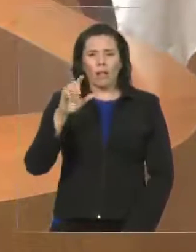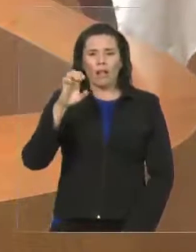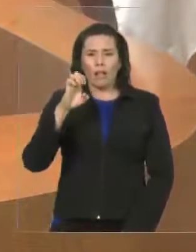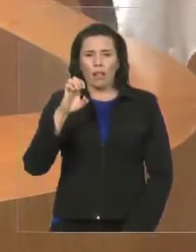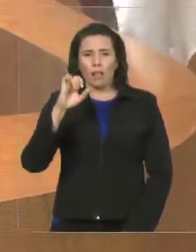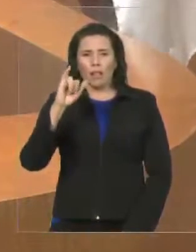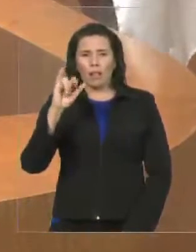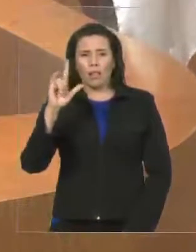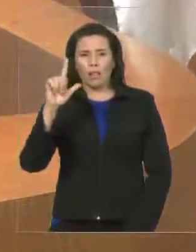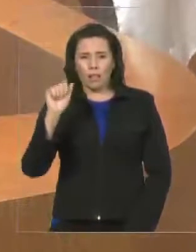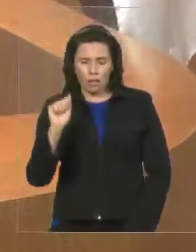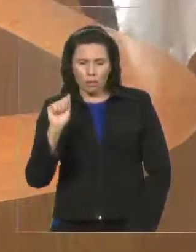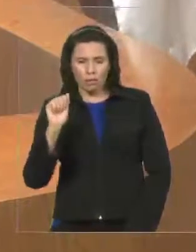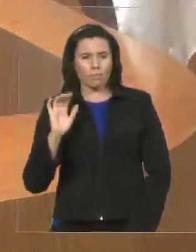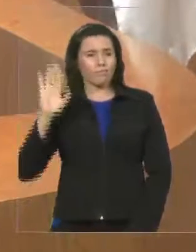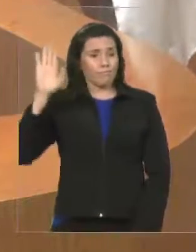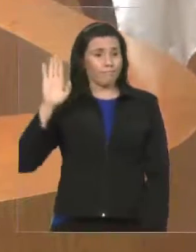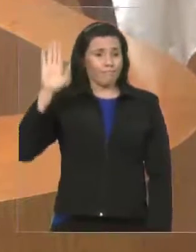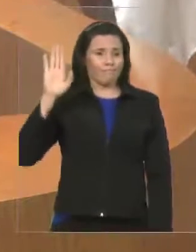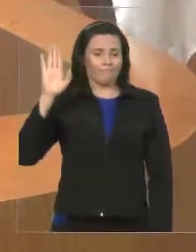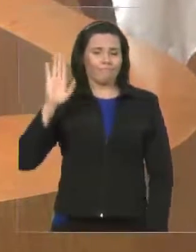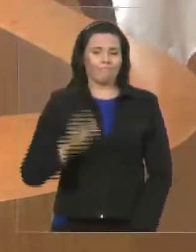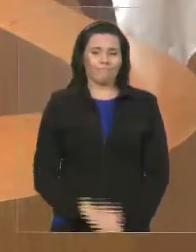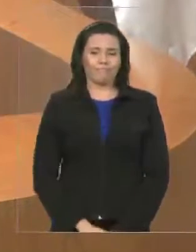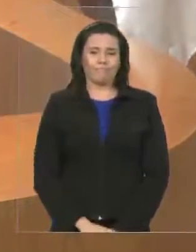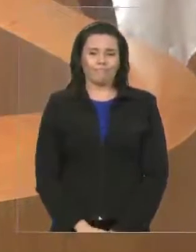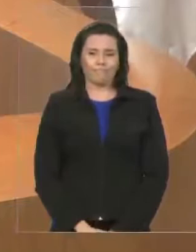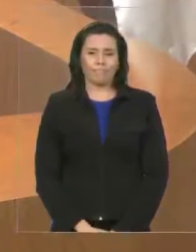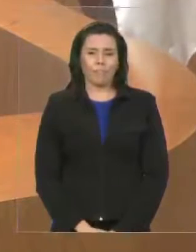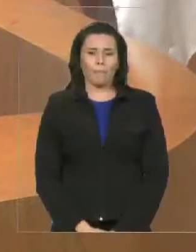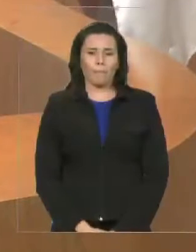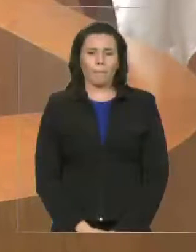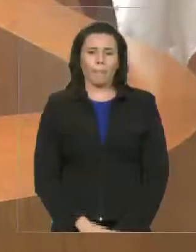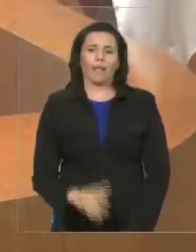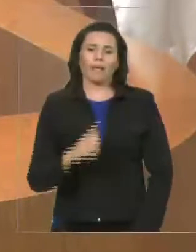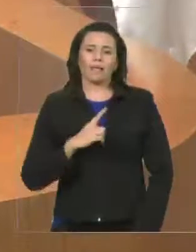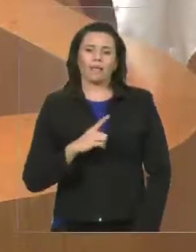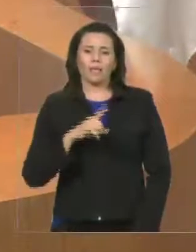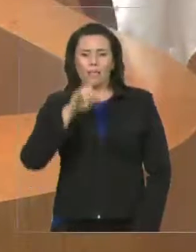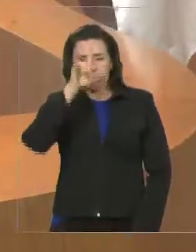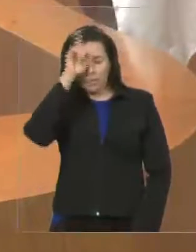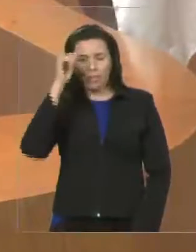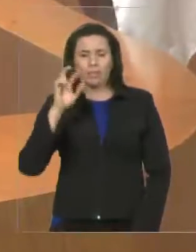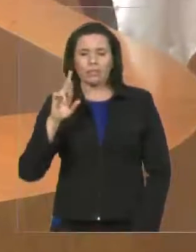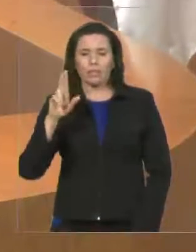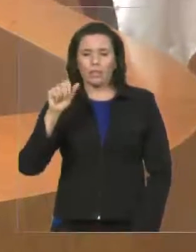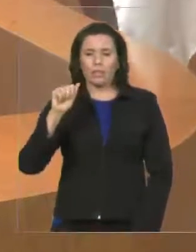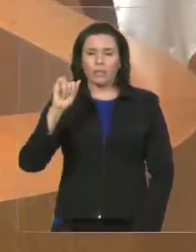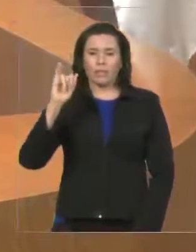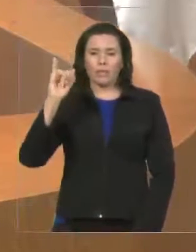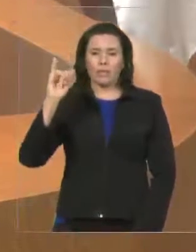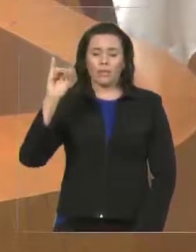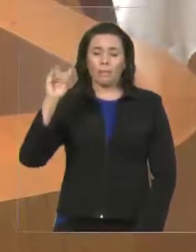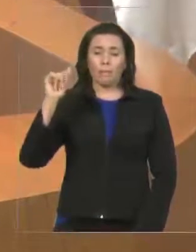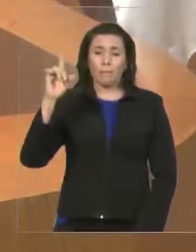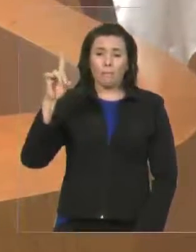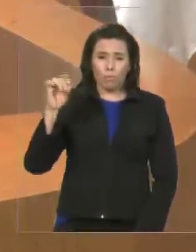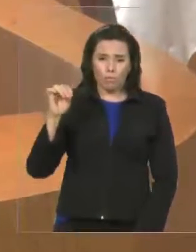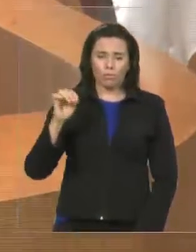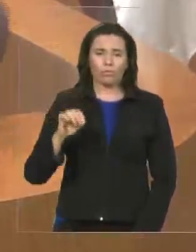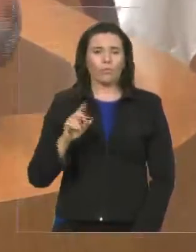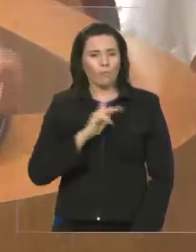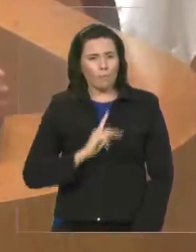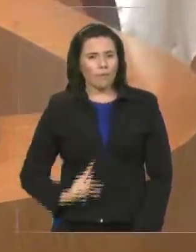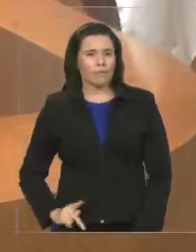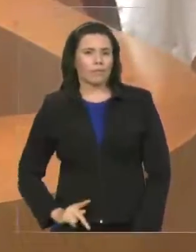Estado, principalmente eu destaco aqui o nosso companheiro Raimundo Monteiro, que é o presidente do partido, o